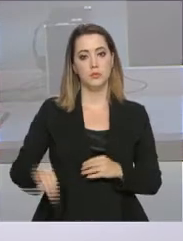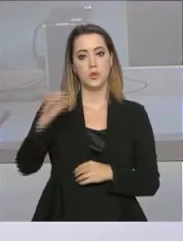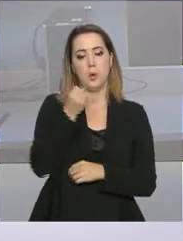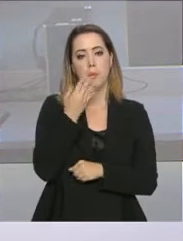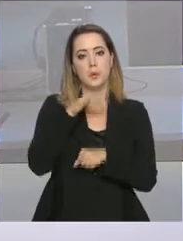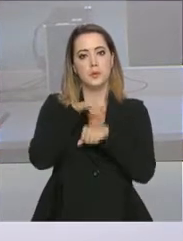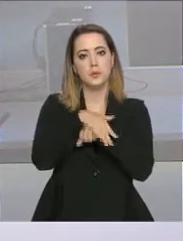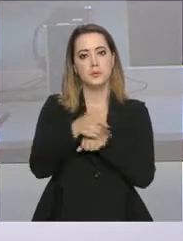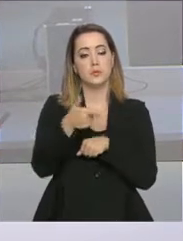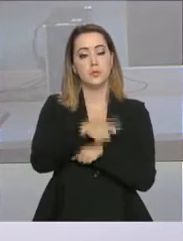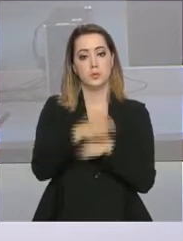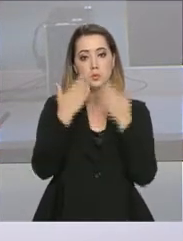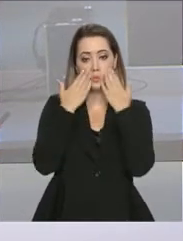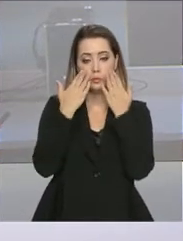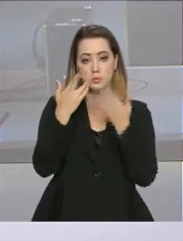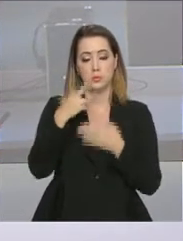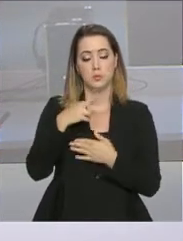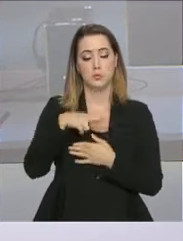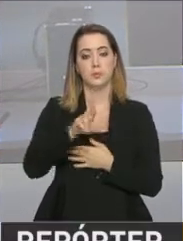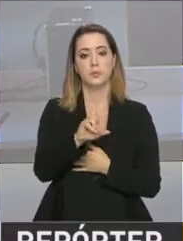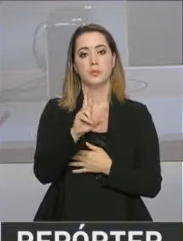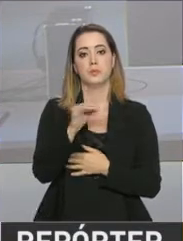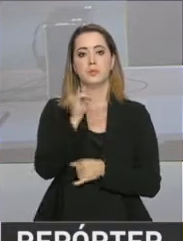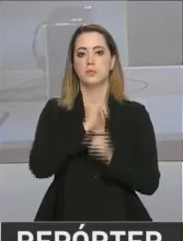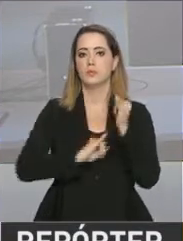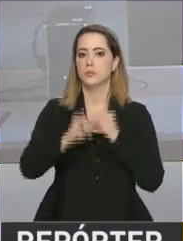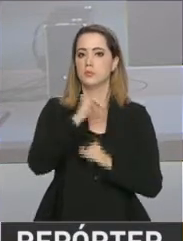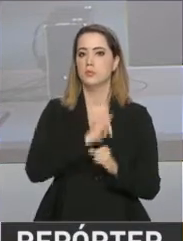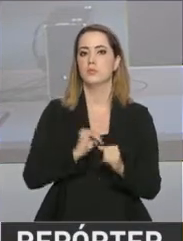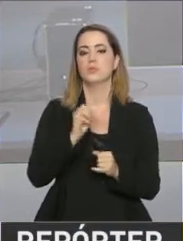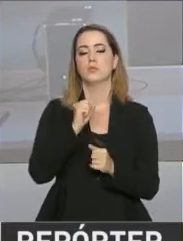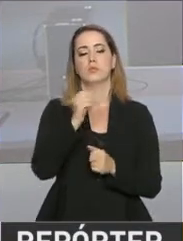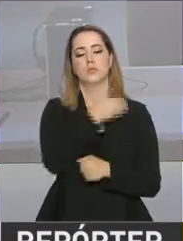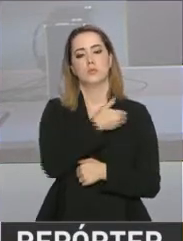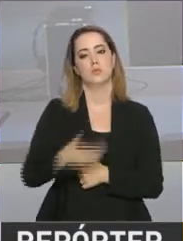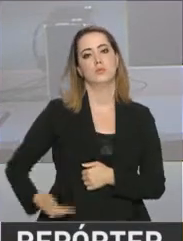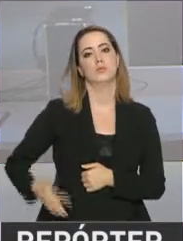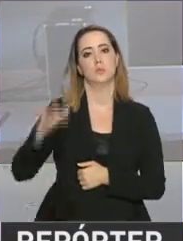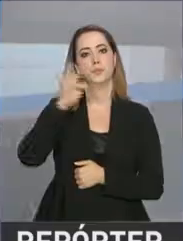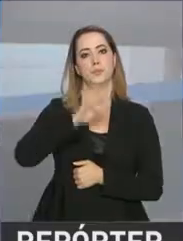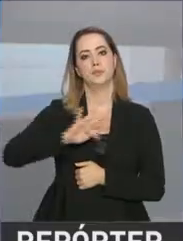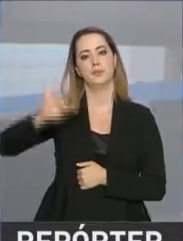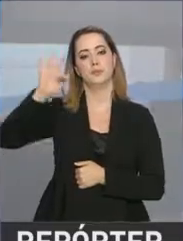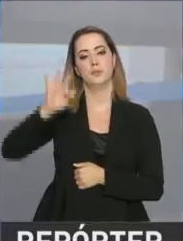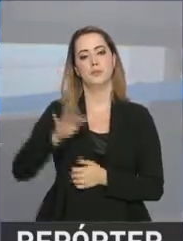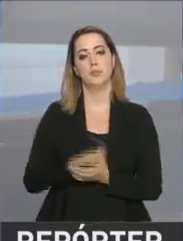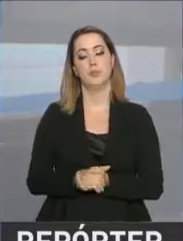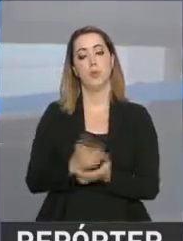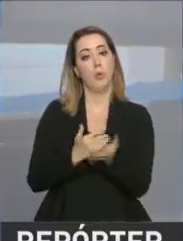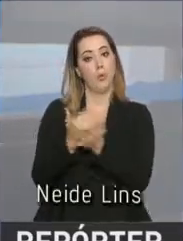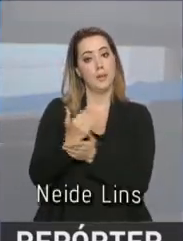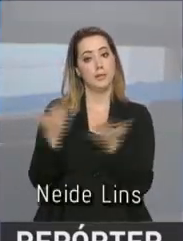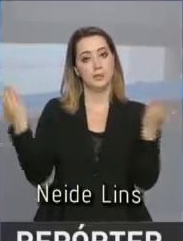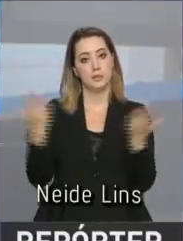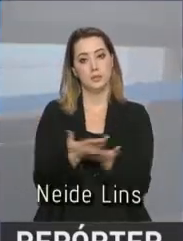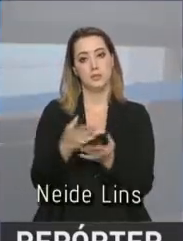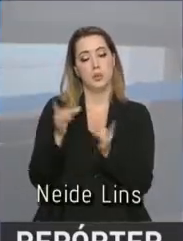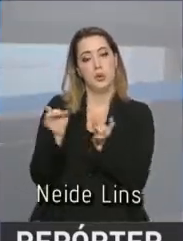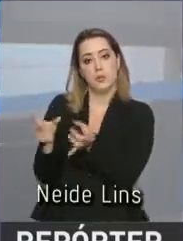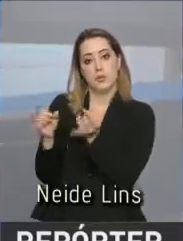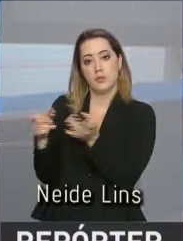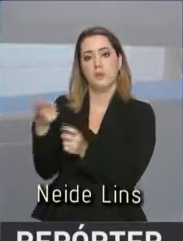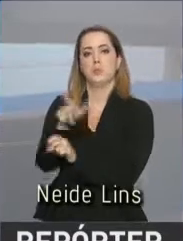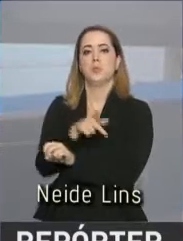Olá, boa noite. No ar, mais uma edição do Repórter NBR com as notícias do governo federal. A partir de agora, exportar ficou